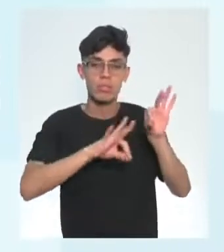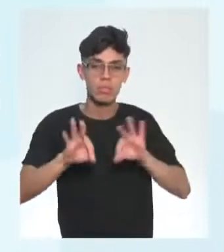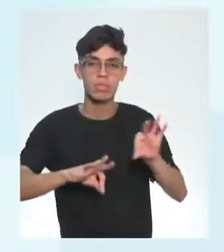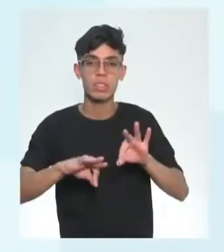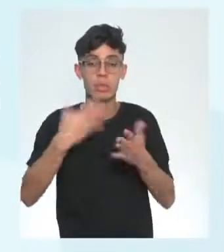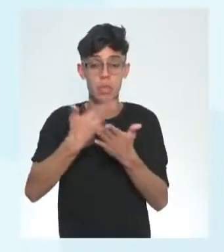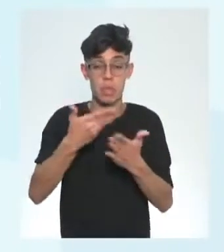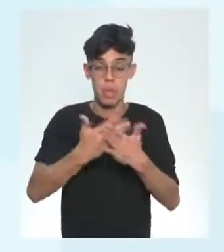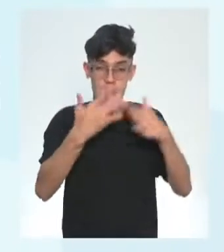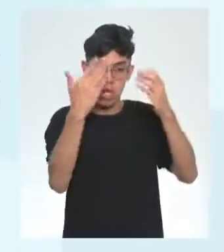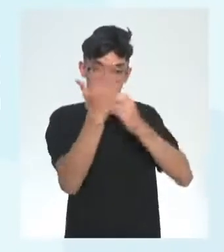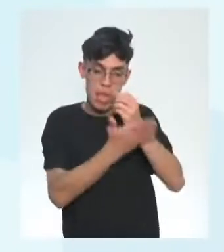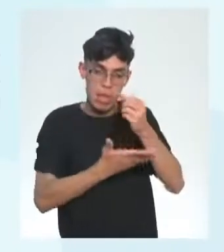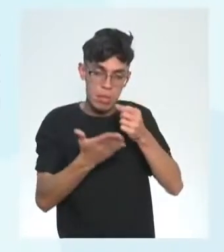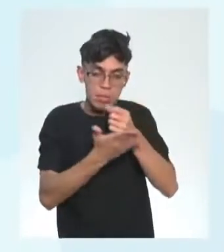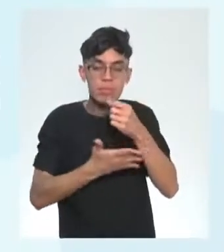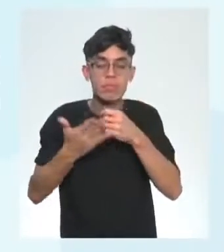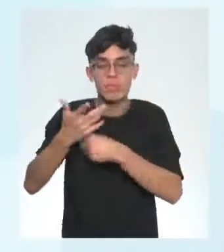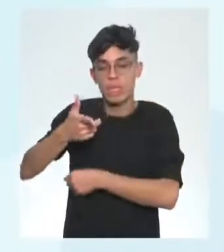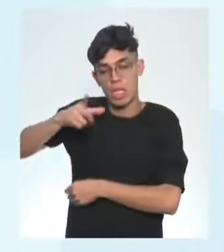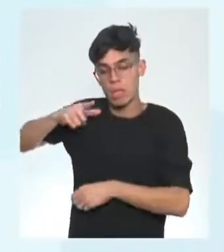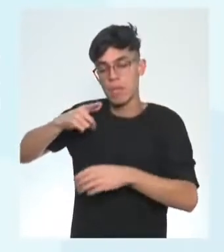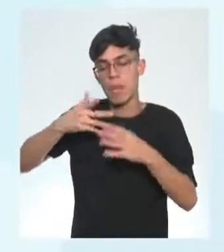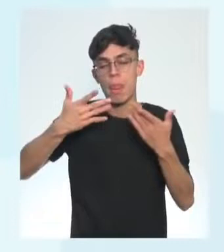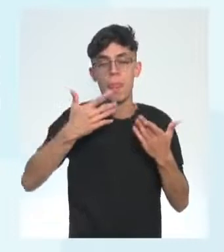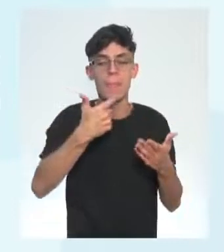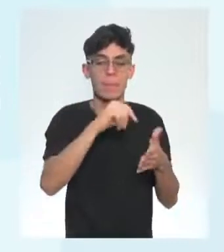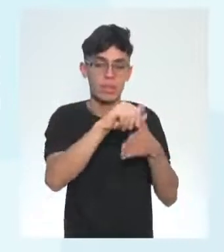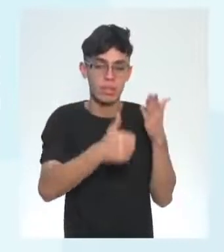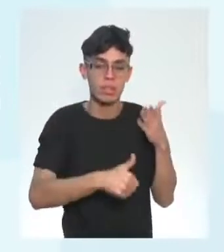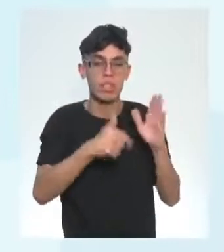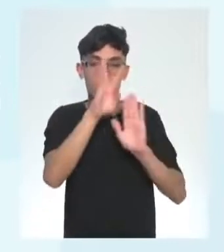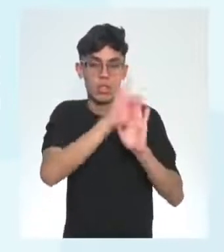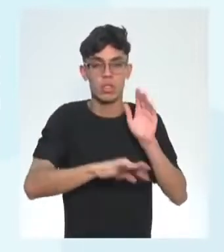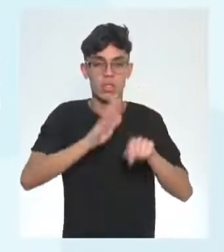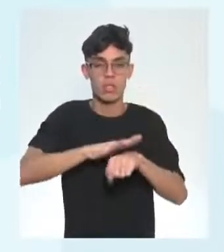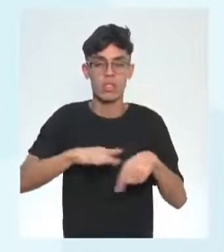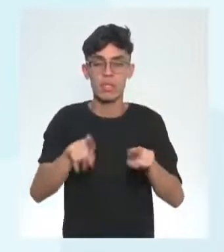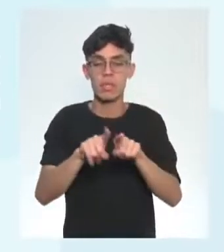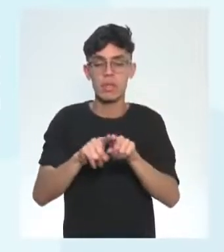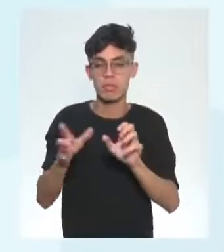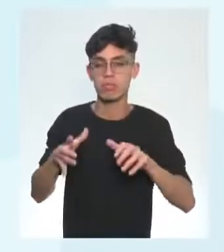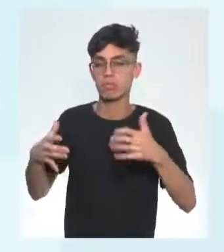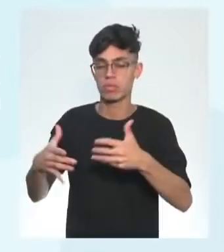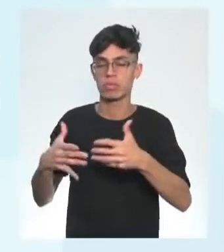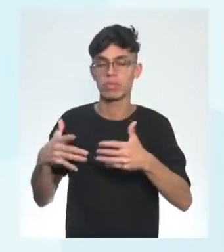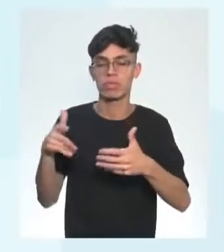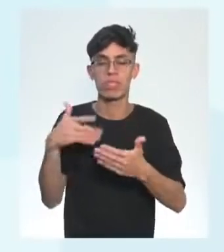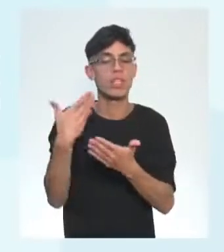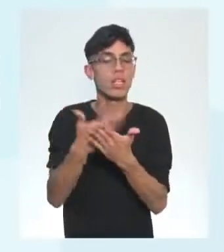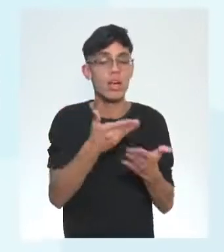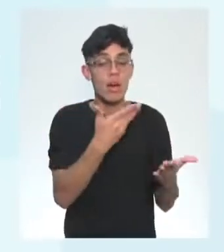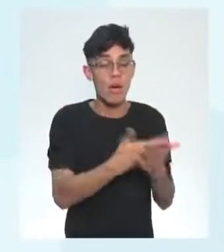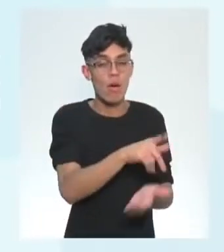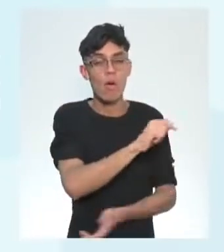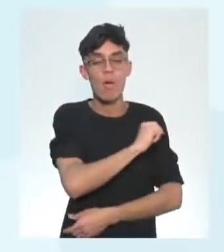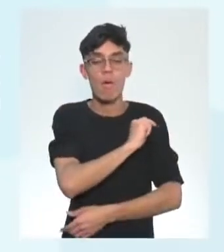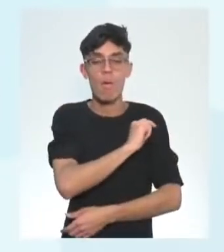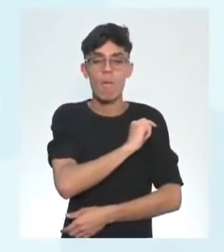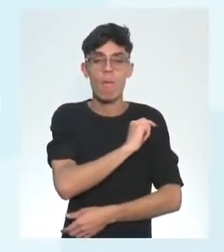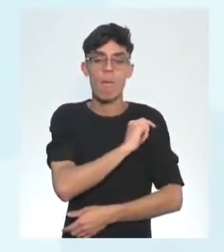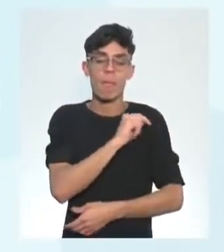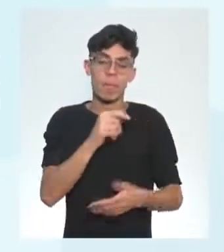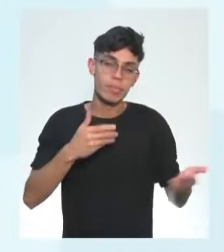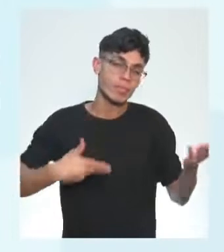estudos anteriores, revisar os textos produzidos, promover o trabalho cooperativo entre estudantes, efetuando